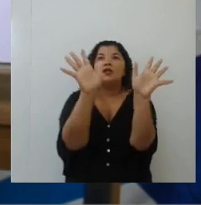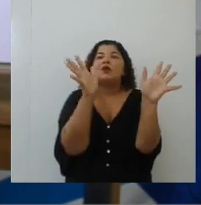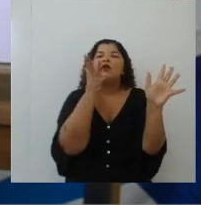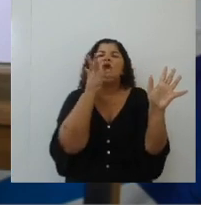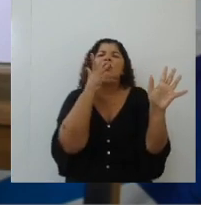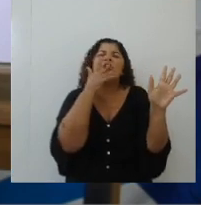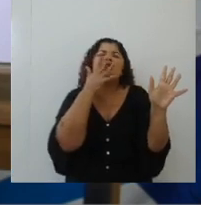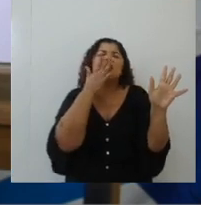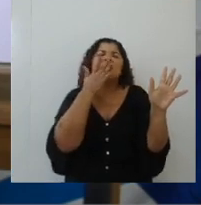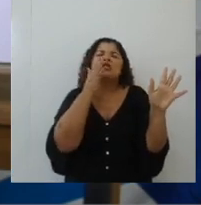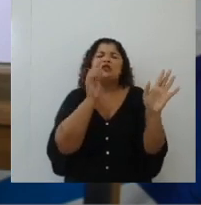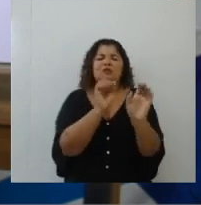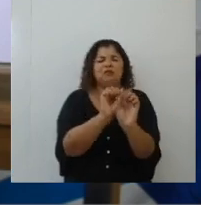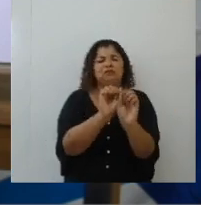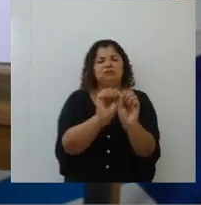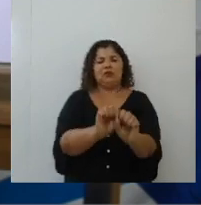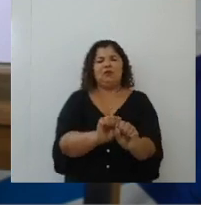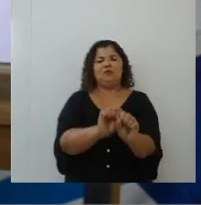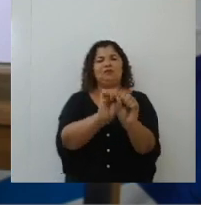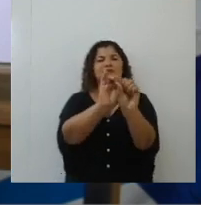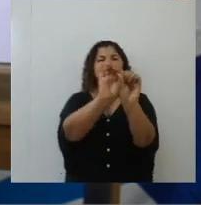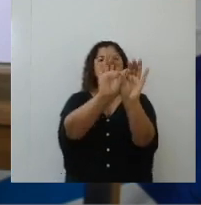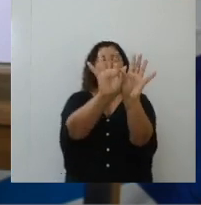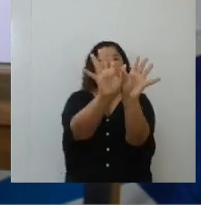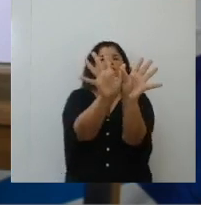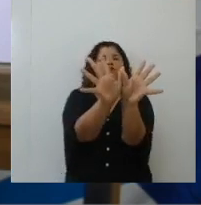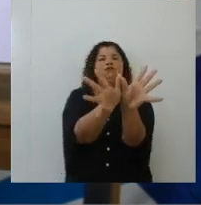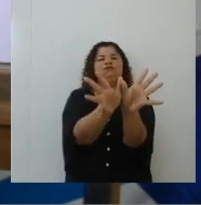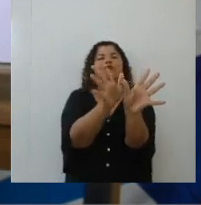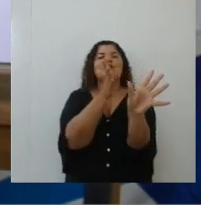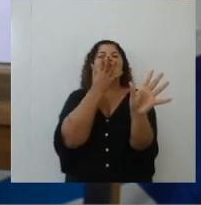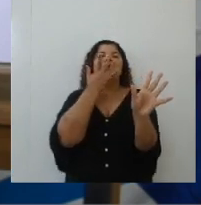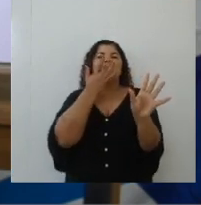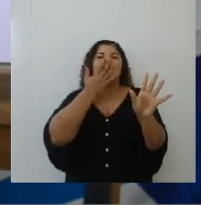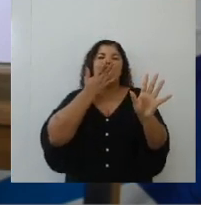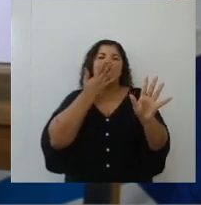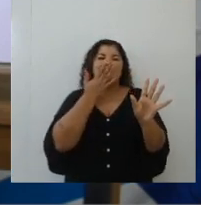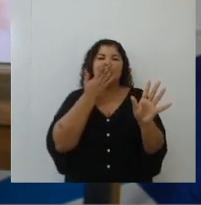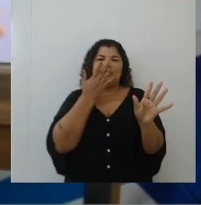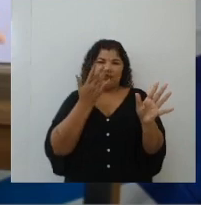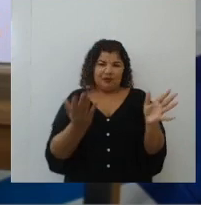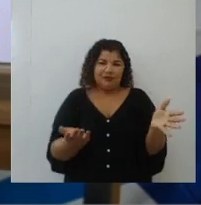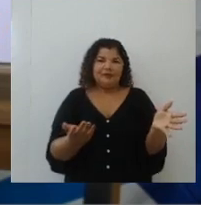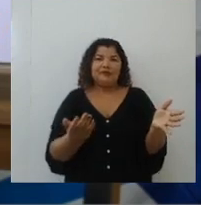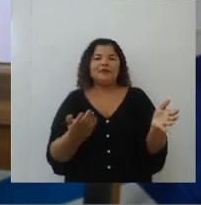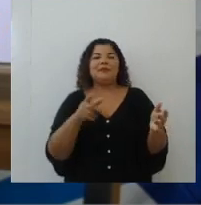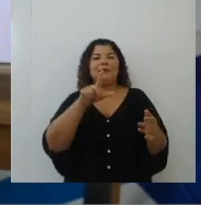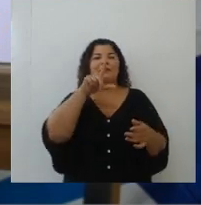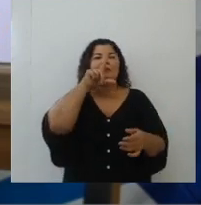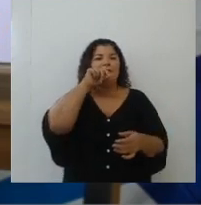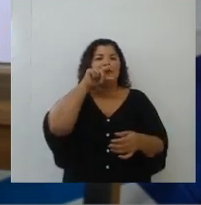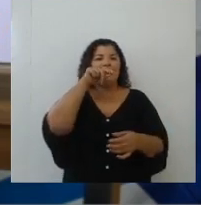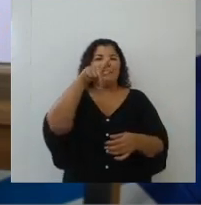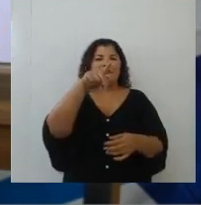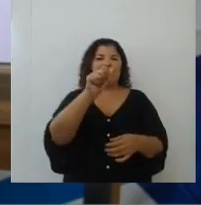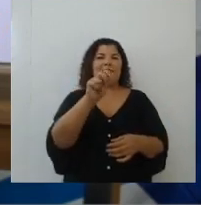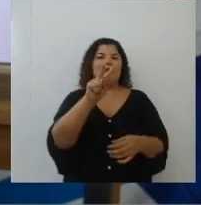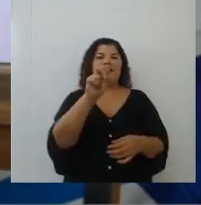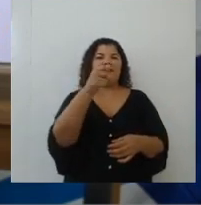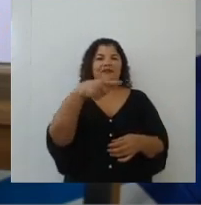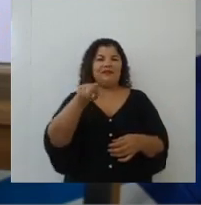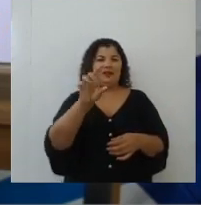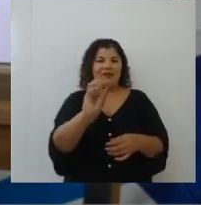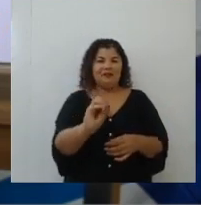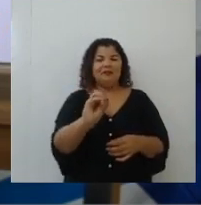né? Cauda ou rabo que chama? Cauda do pavão? Enfim, da cauda do pavão, né? Minha maravilhosa